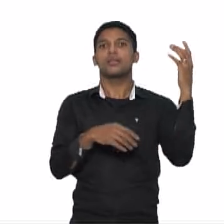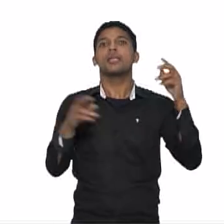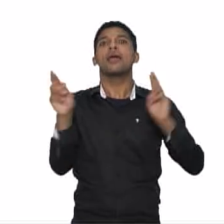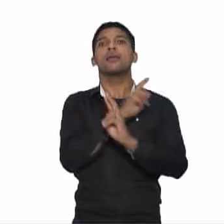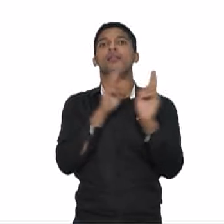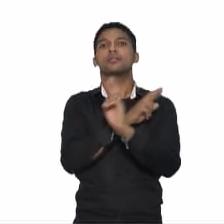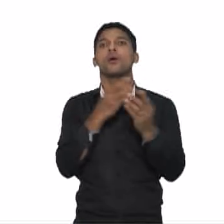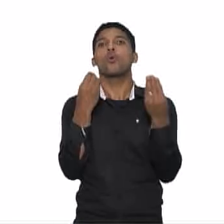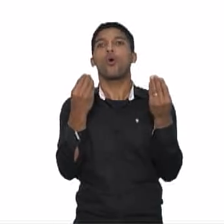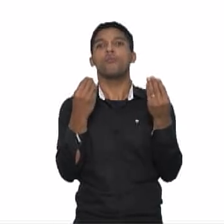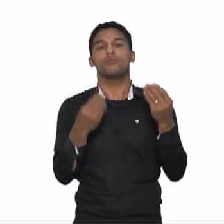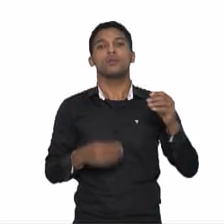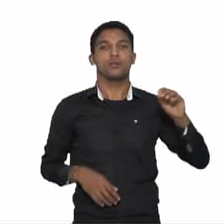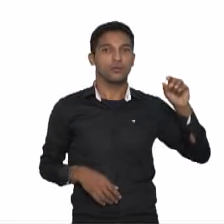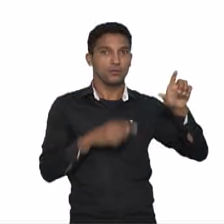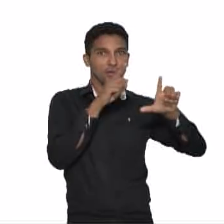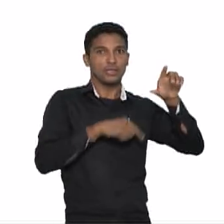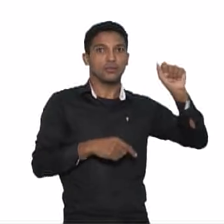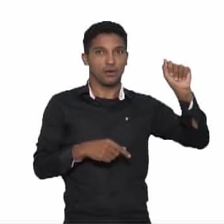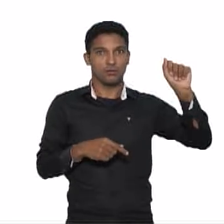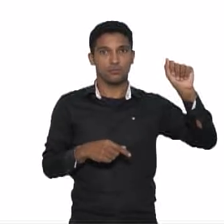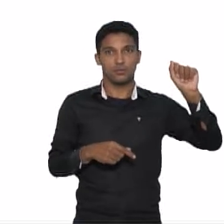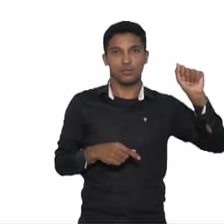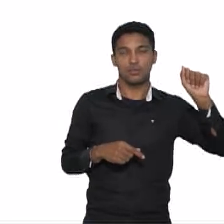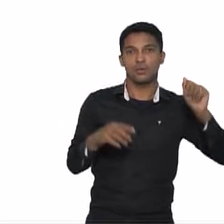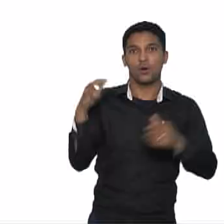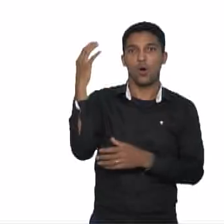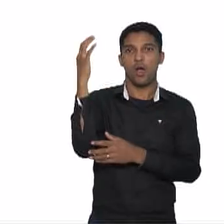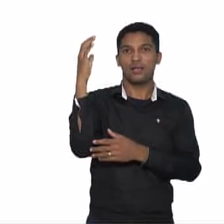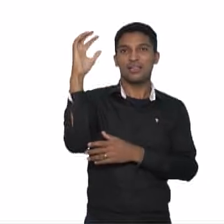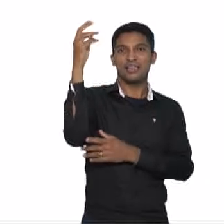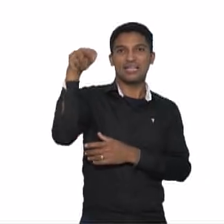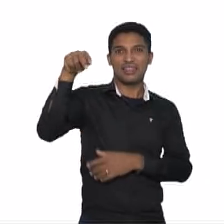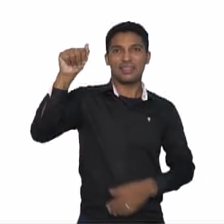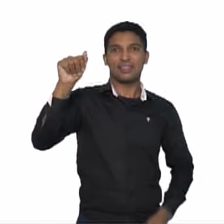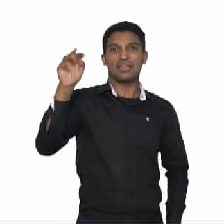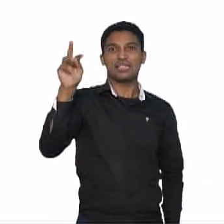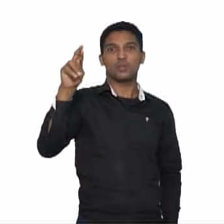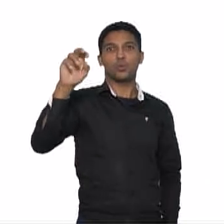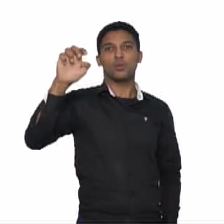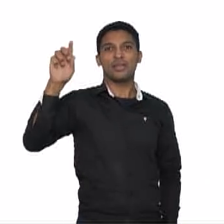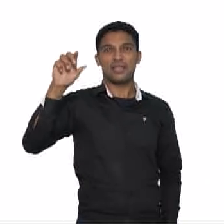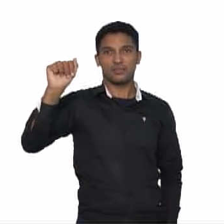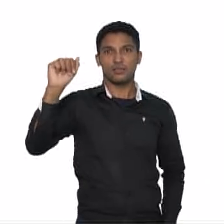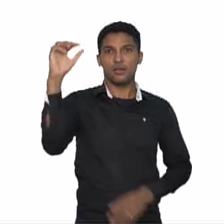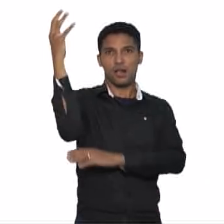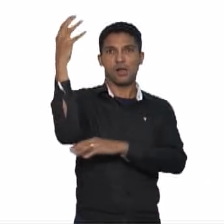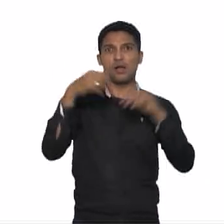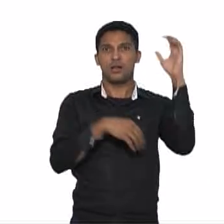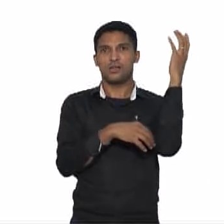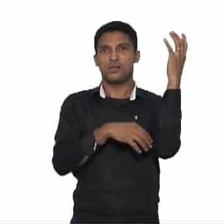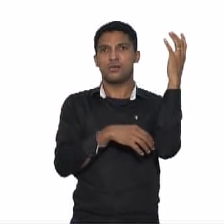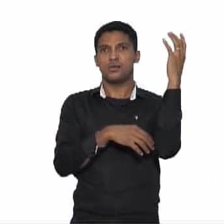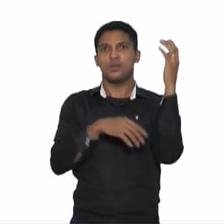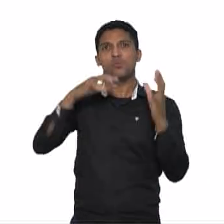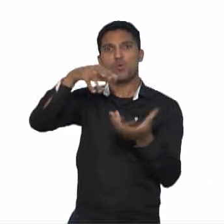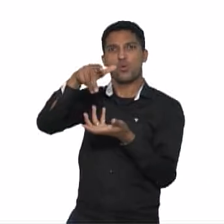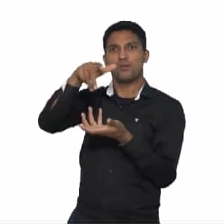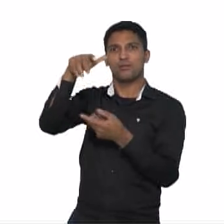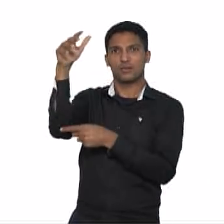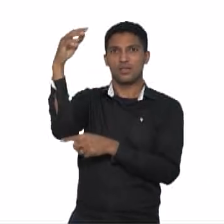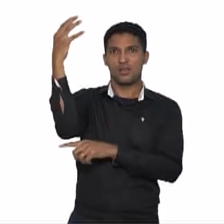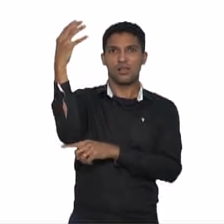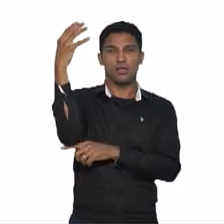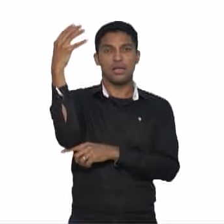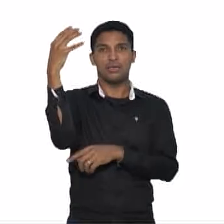humano fizeram com que a dicotomia entre ambos se estreitasse, ocasionando uma relação mais positiva. Ou